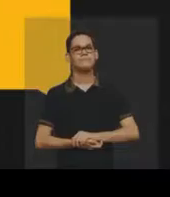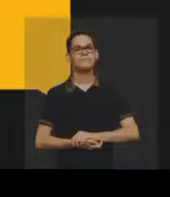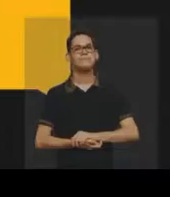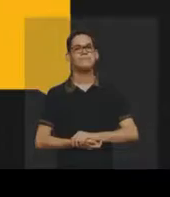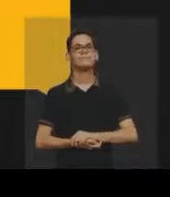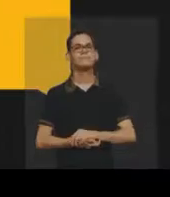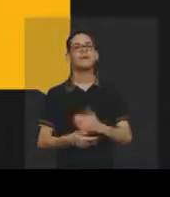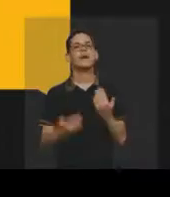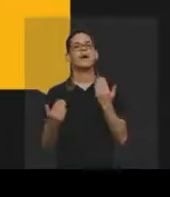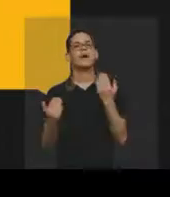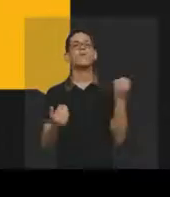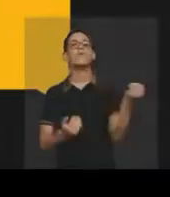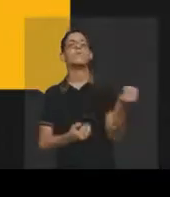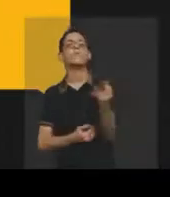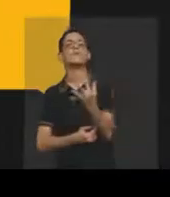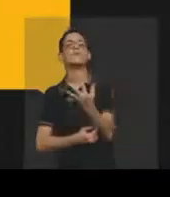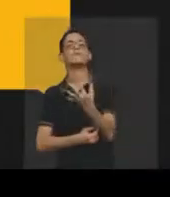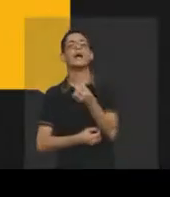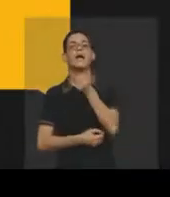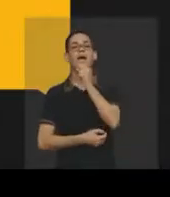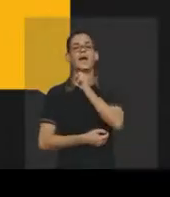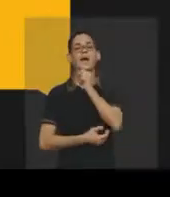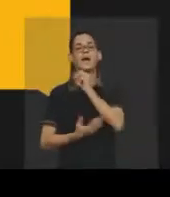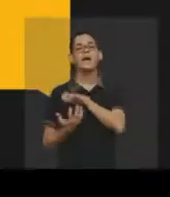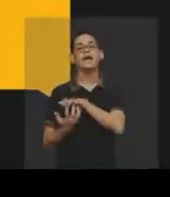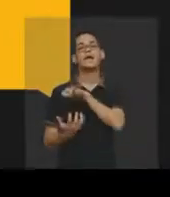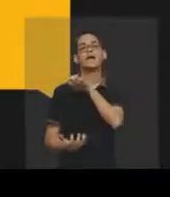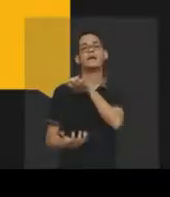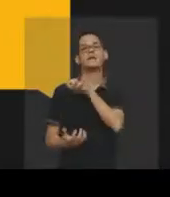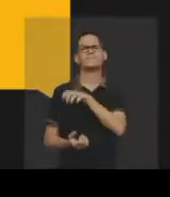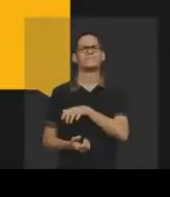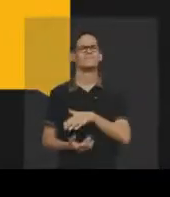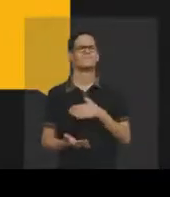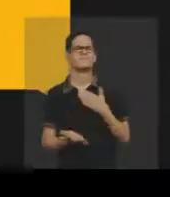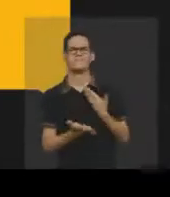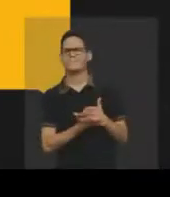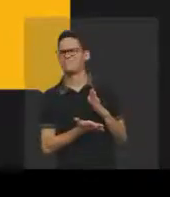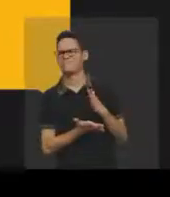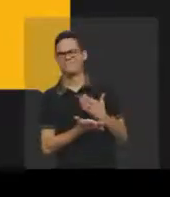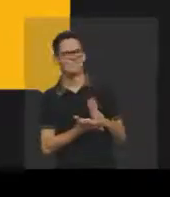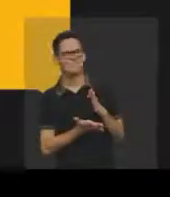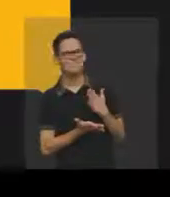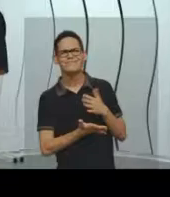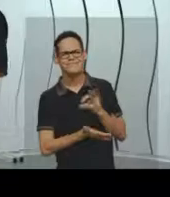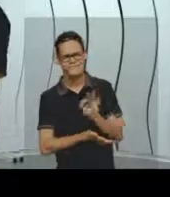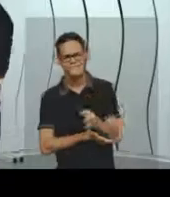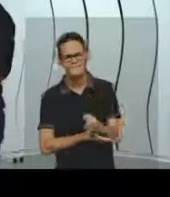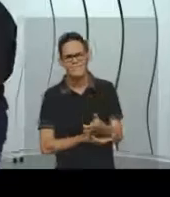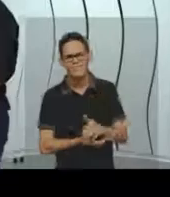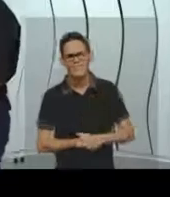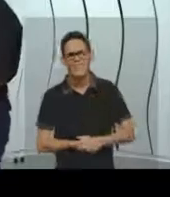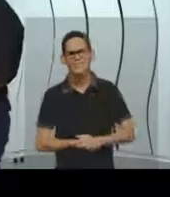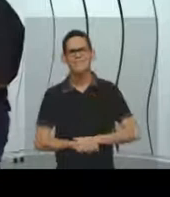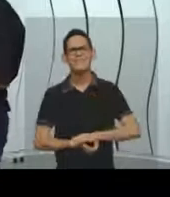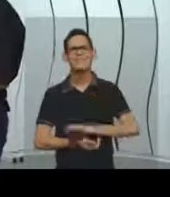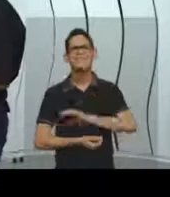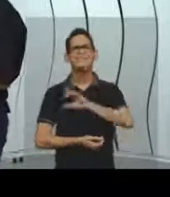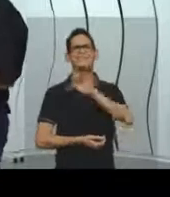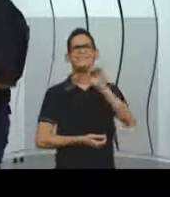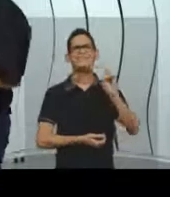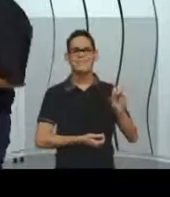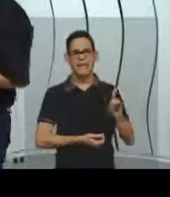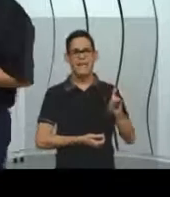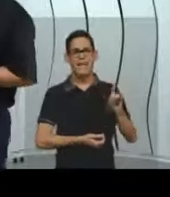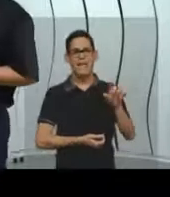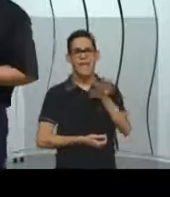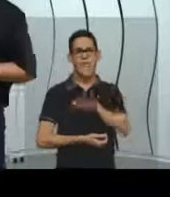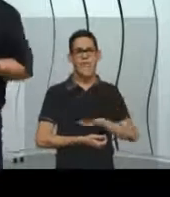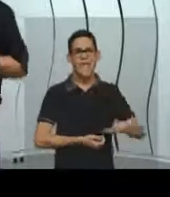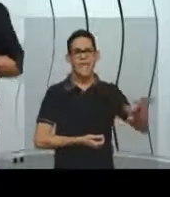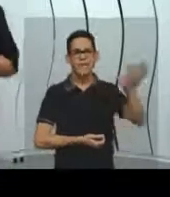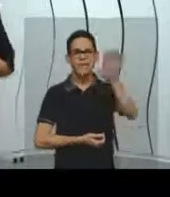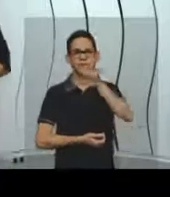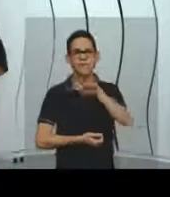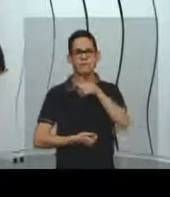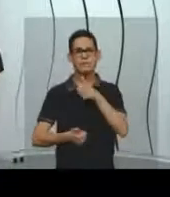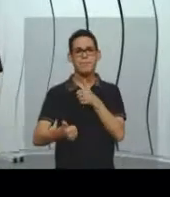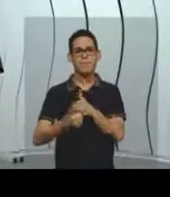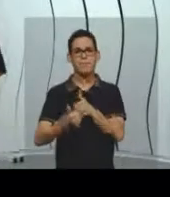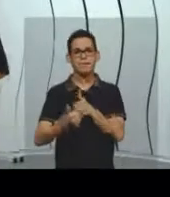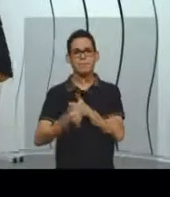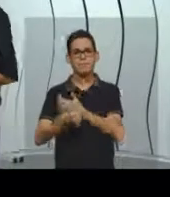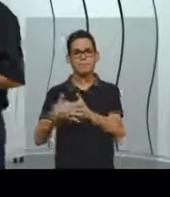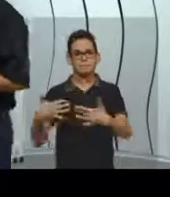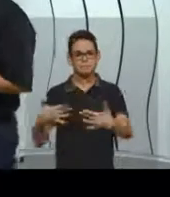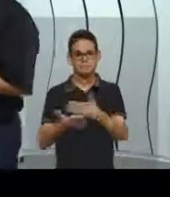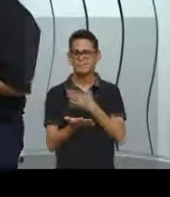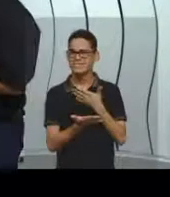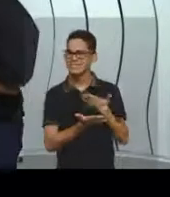Proporção de idosos, acho que não rola, né? Não tem muito a ver. Regiões metropolitanas,